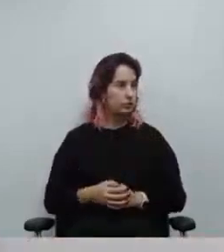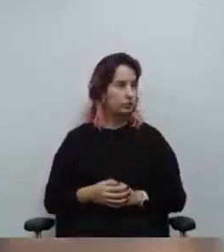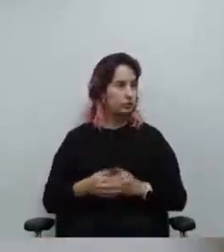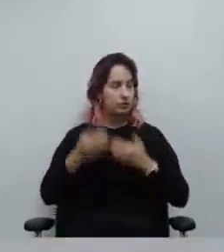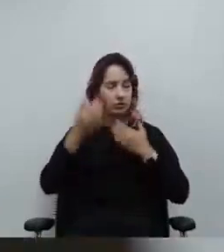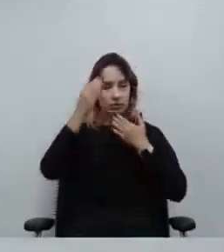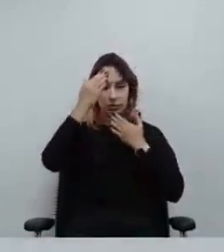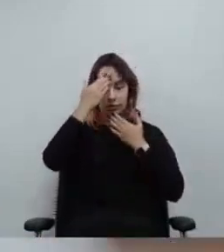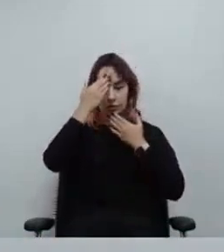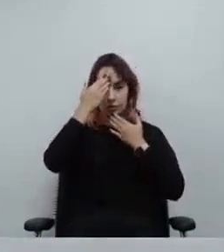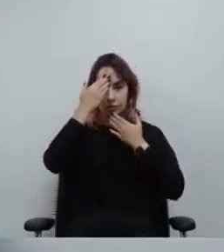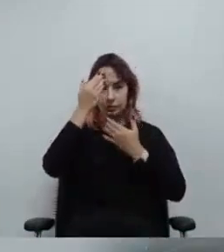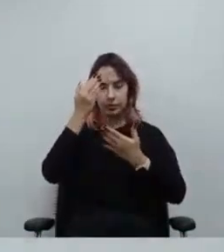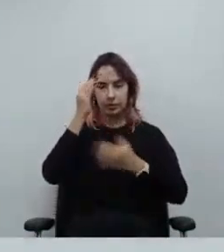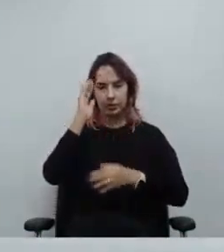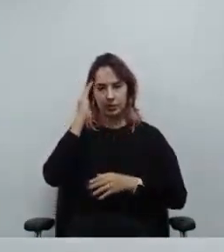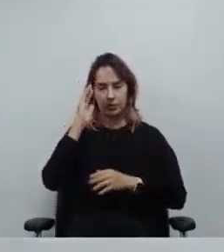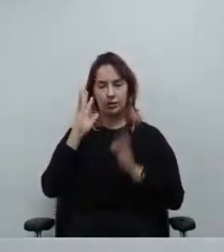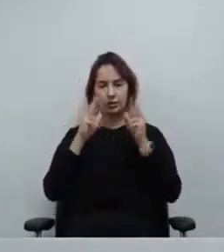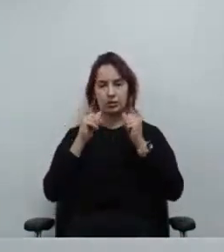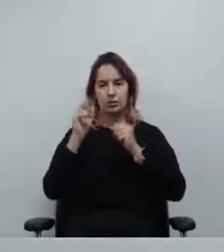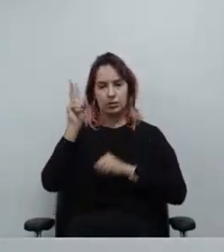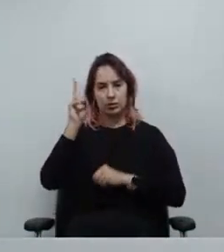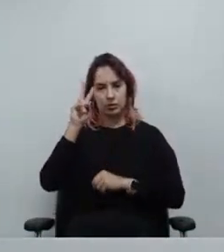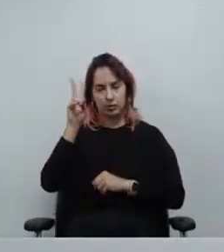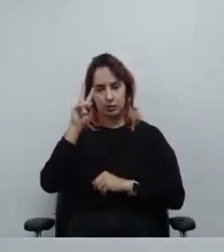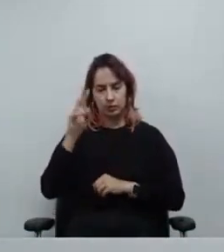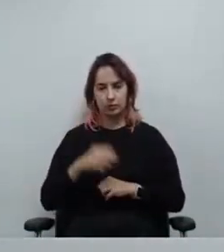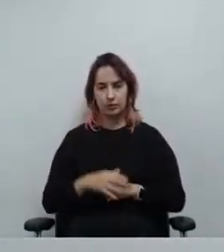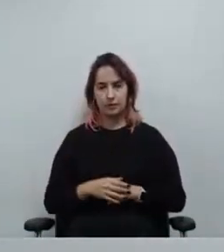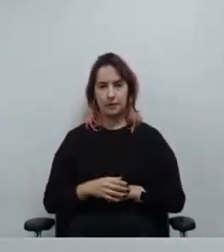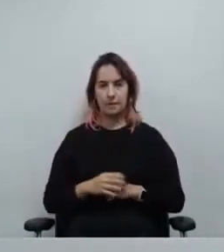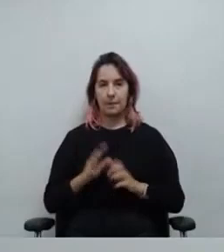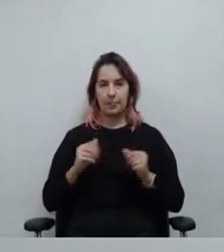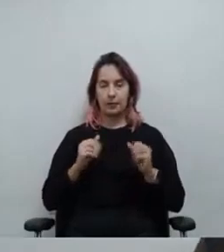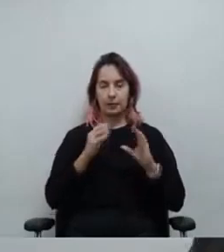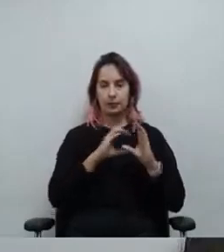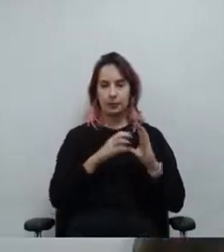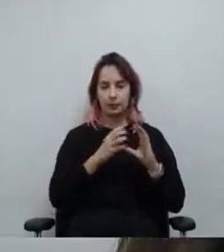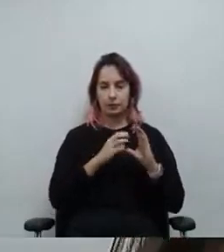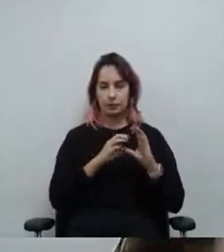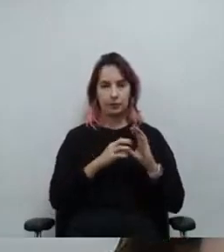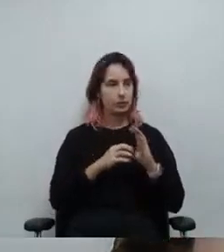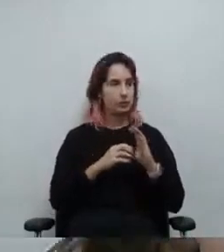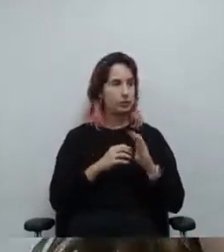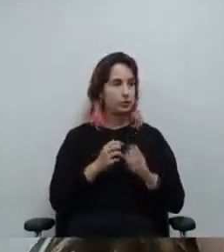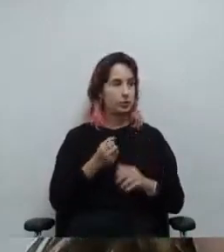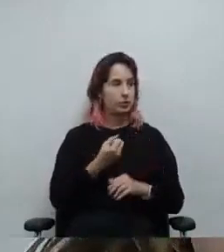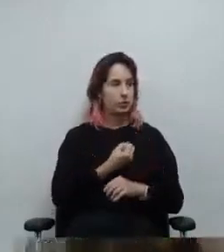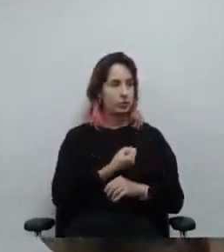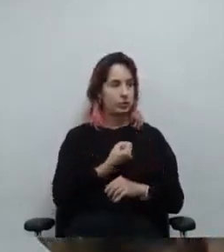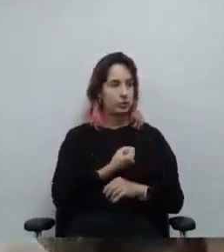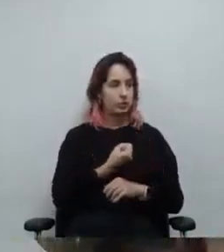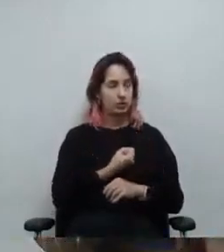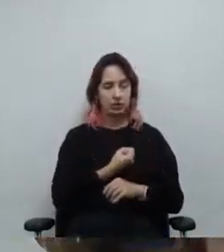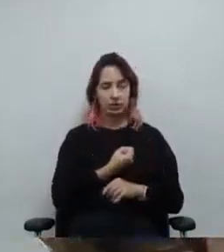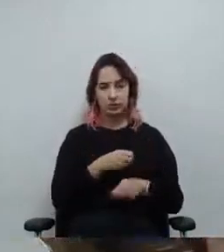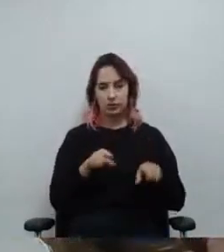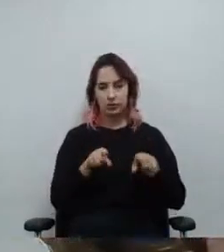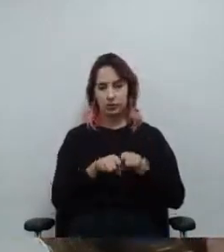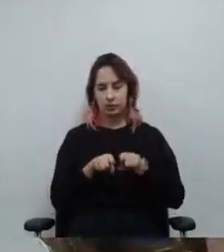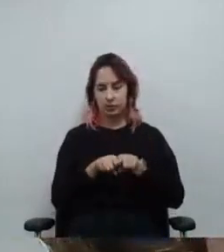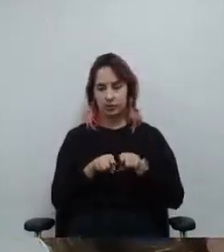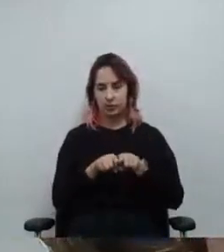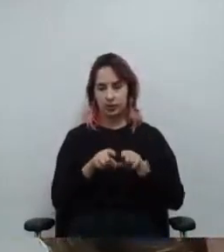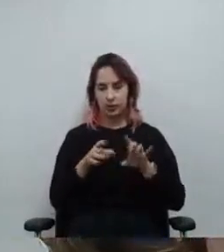Obrigado, presidente. Considerando o histórico que a gente teve no tramitar desse concurso, do grande número de judicializações e de liminares que